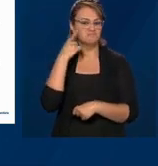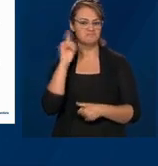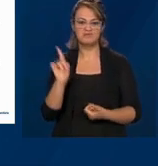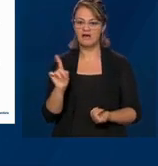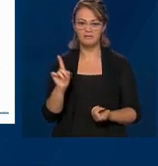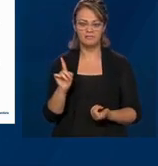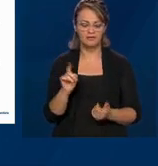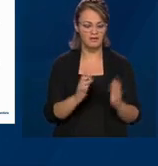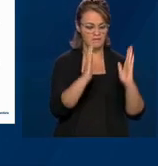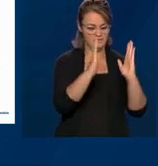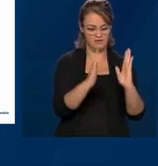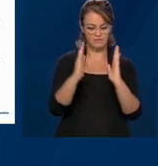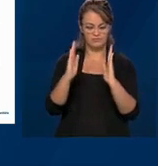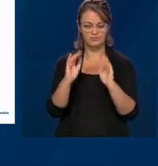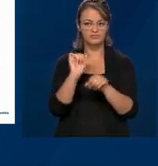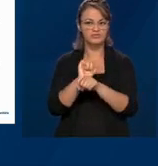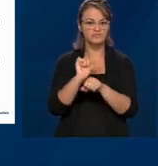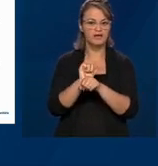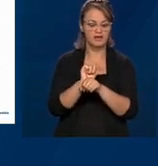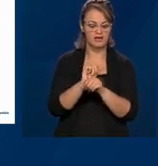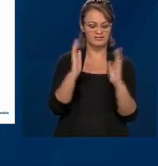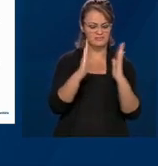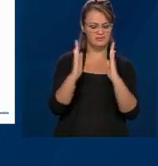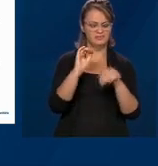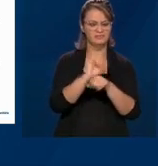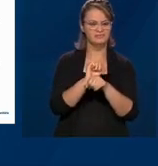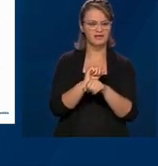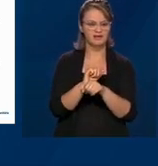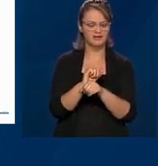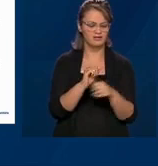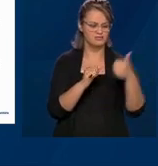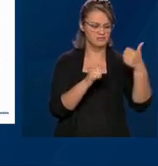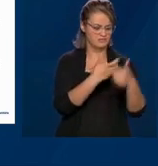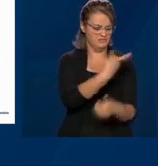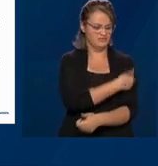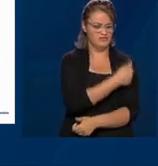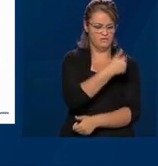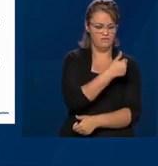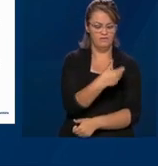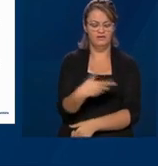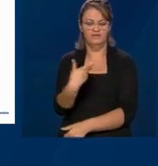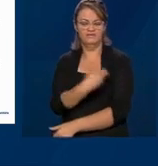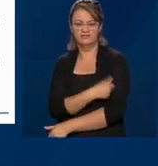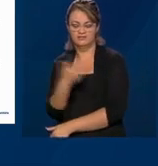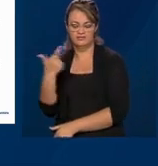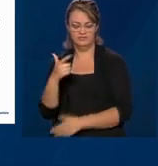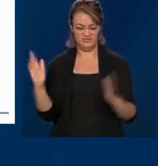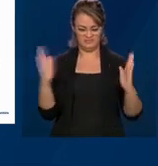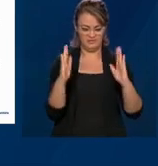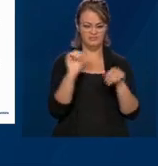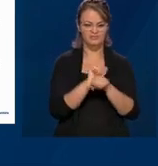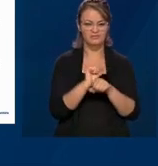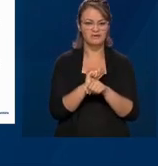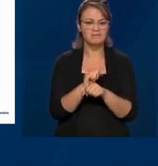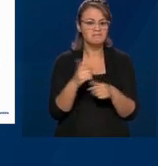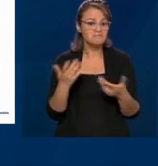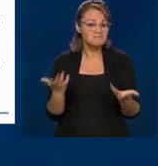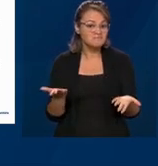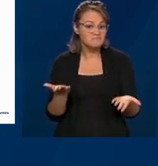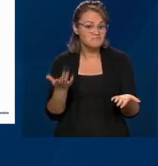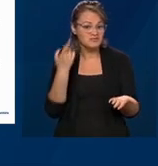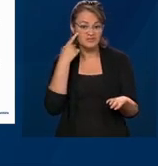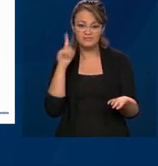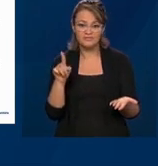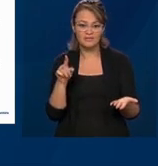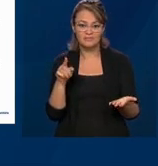intervalos exatos entre a primeira e a segunda dose para todos os participantes do estudo. Nós também